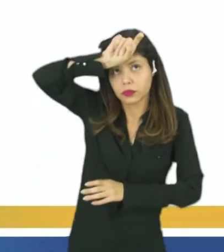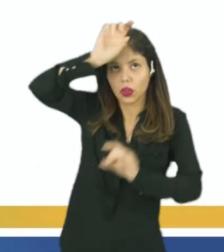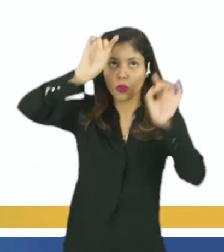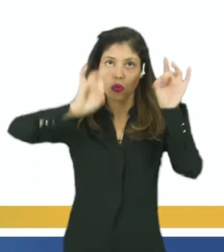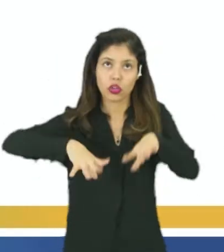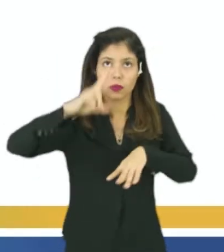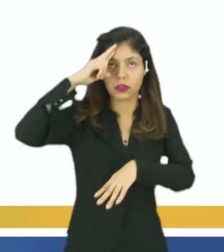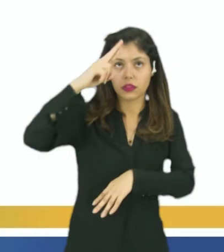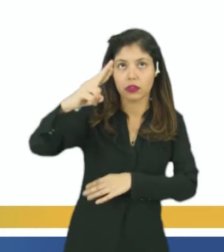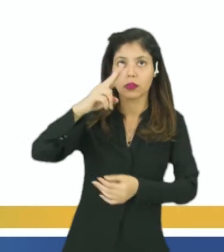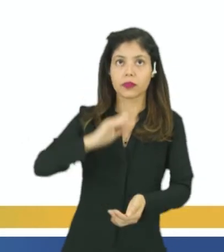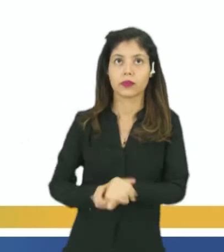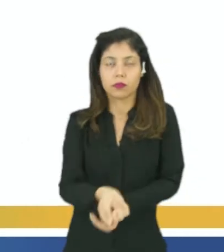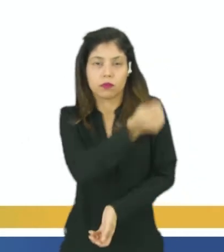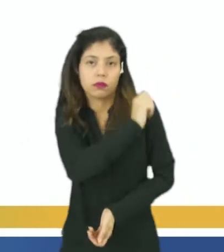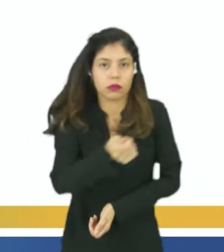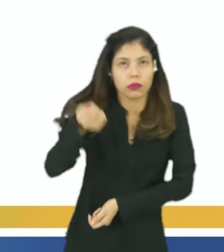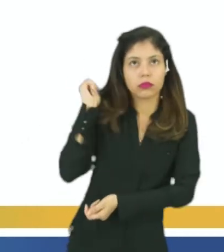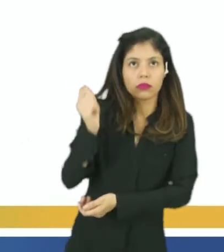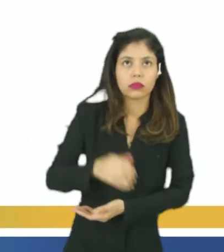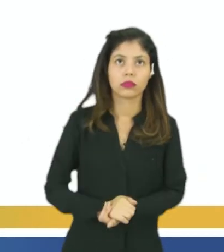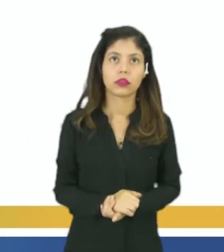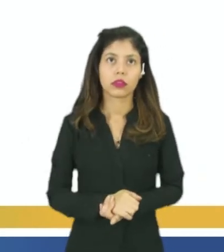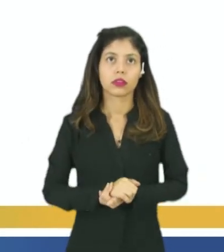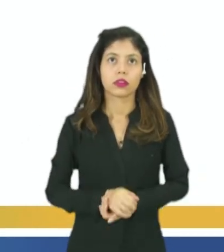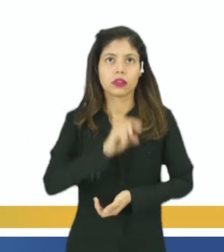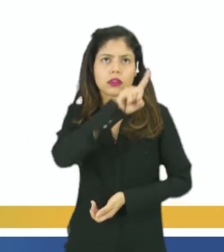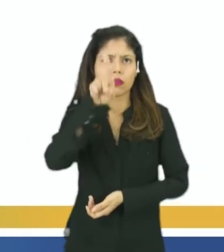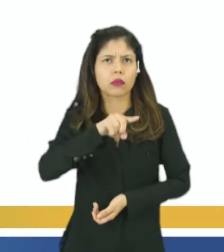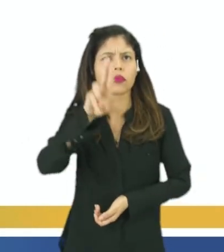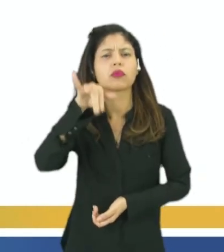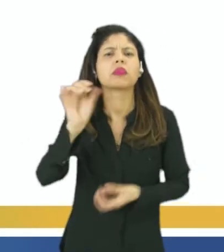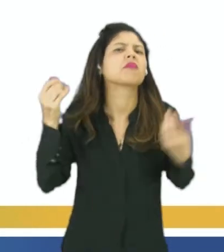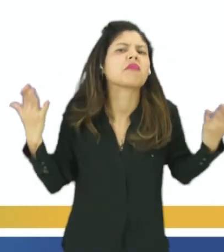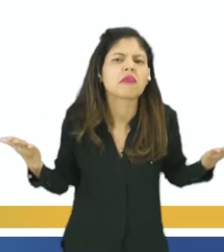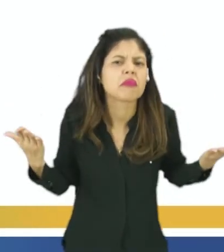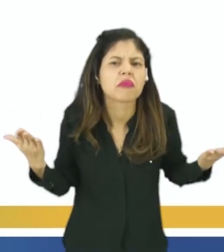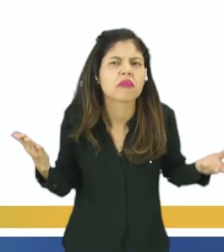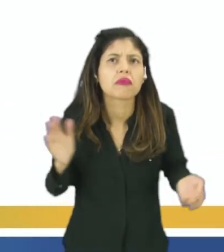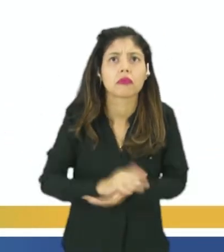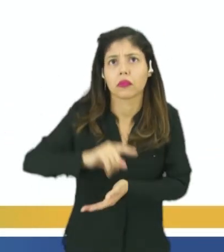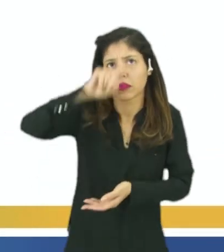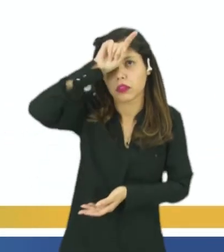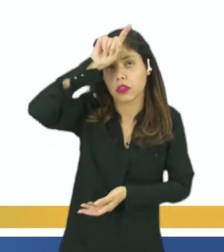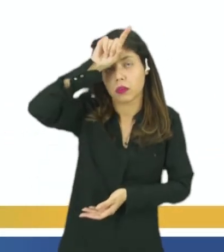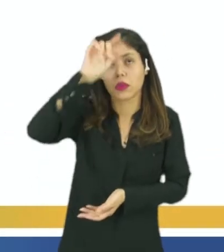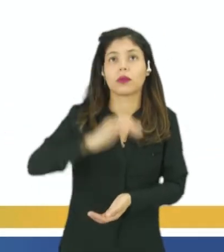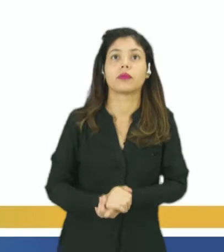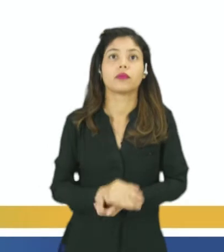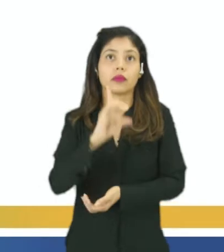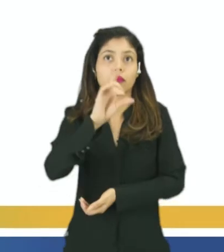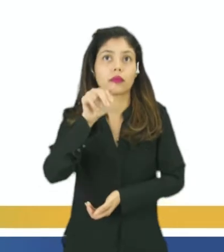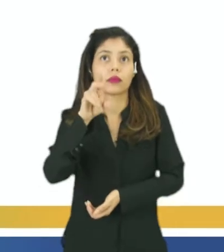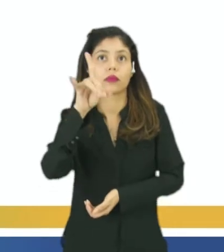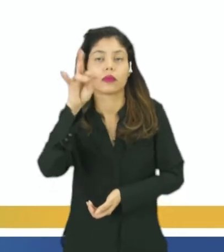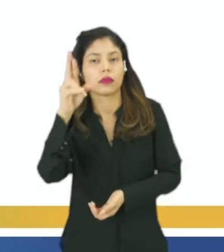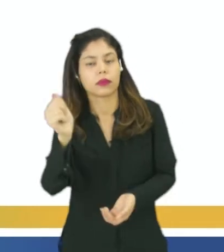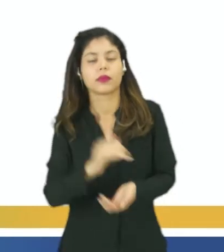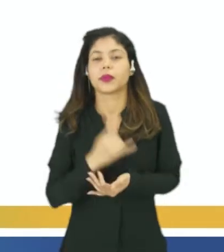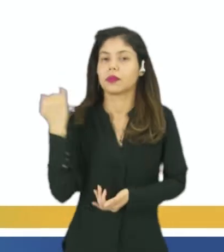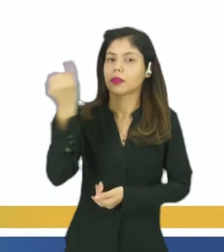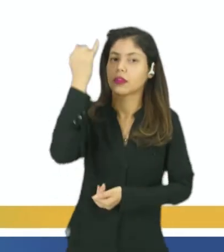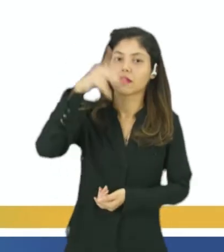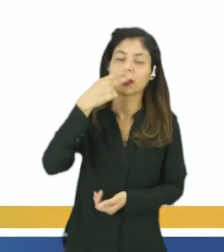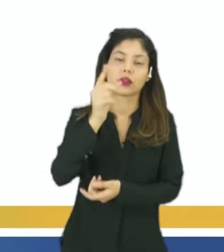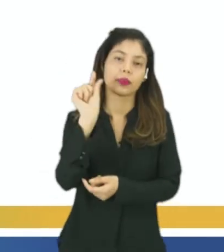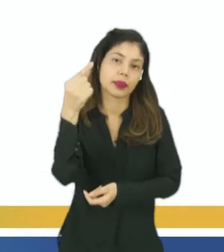Zumbi foi o último líder do Quilombo dos Palmares. Zumbi, que Zumbi, o companheiro de Dandara. E aí é importante falar um